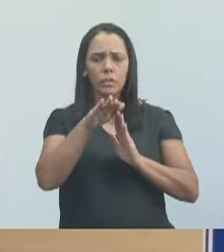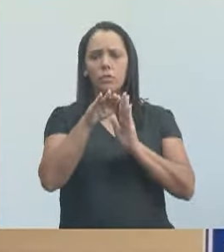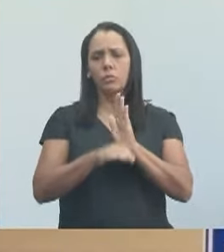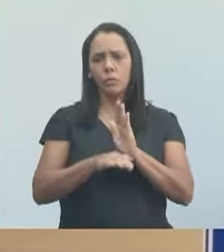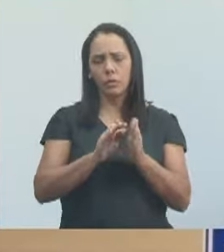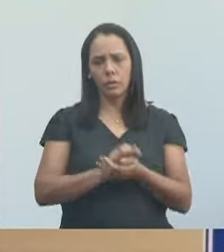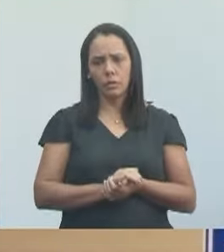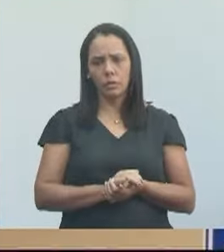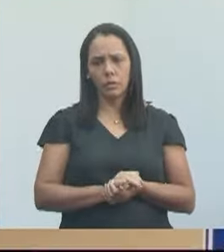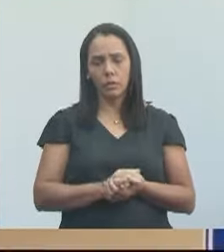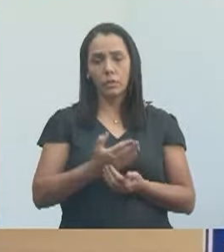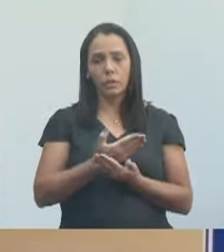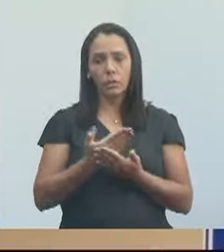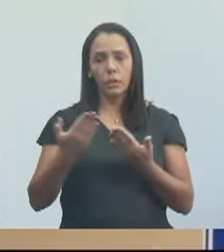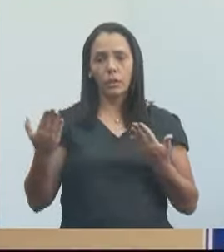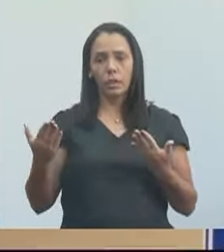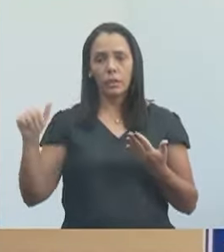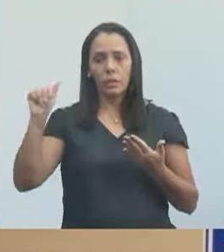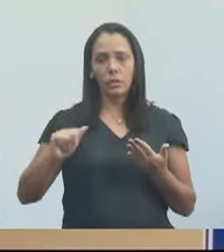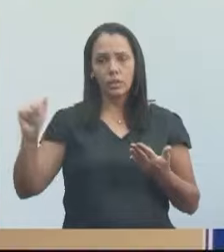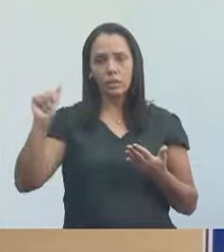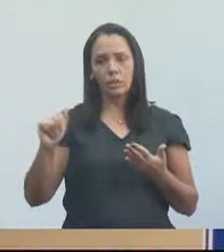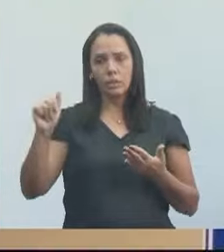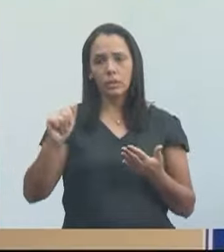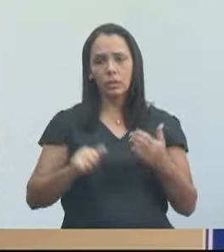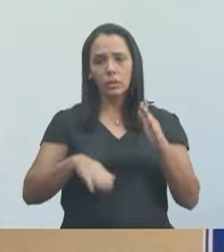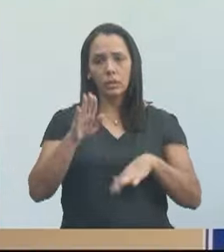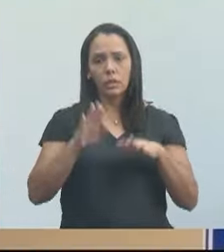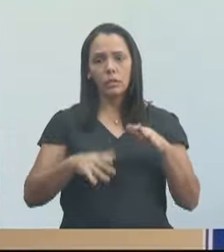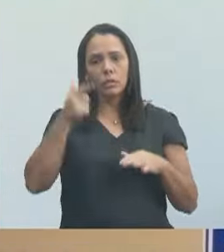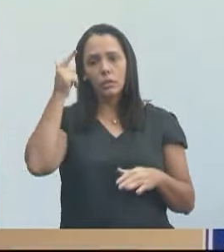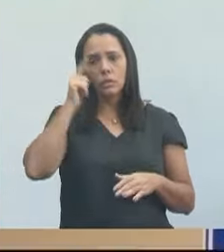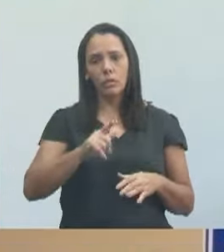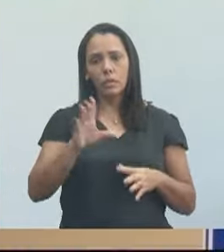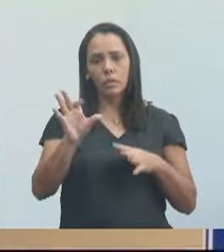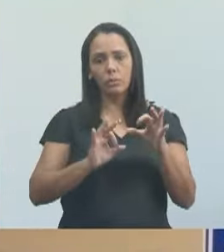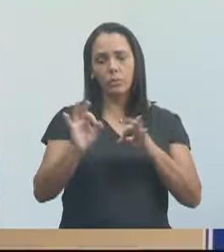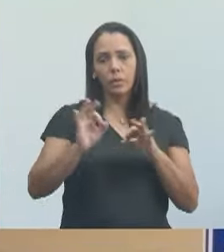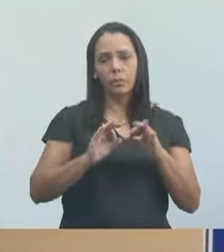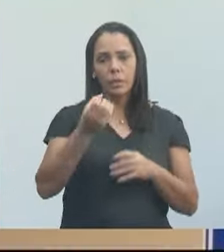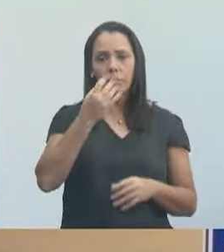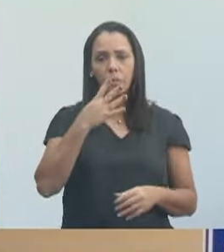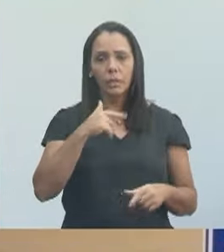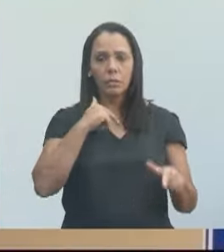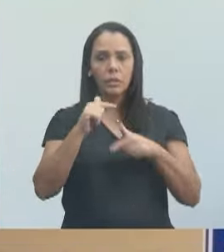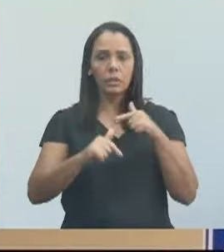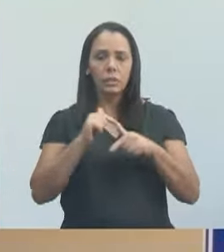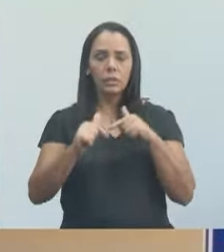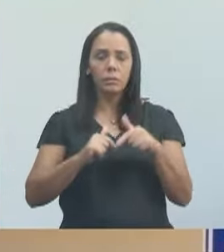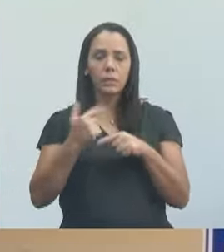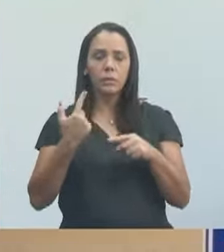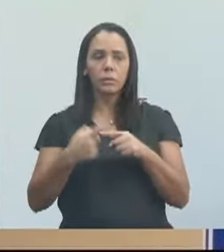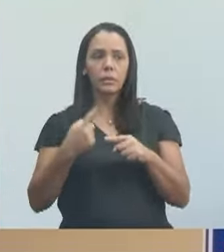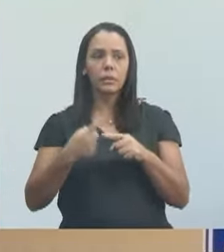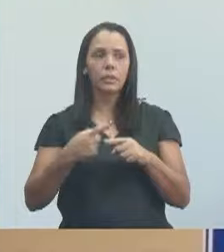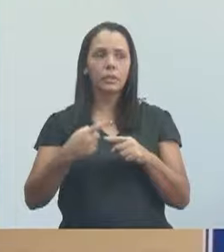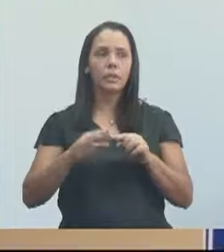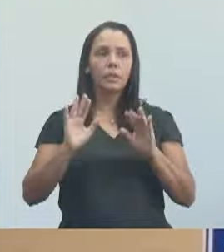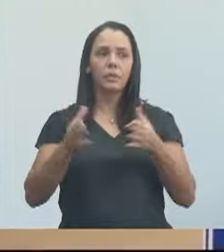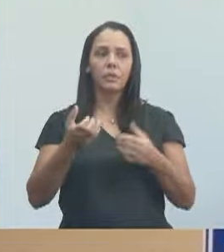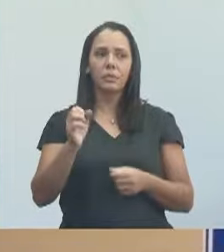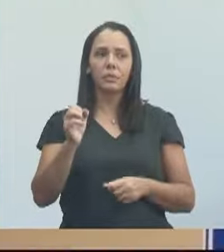meninas, que como eu falei, às vezes não conseguem nem se trocar direito para vir trabalhar, porque já estão 8 horas na rua fazendo e acontecendo com os animais,